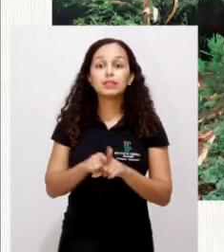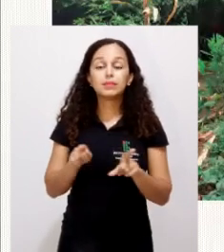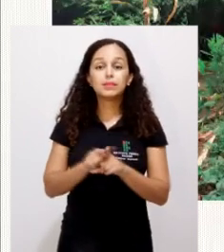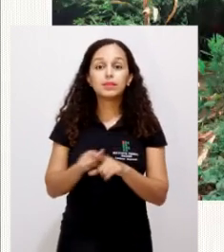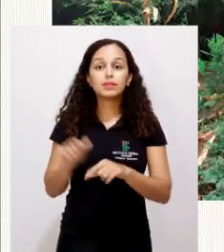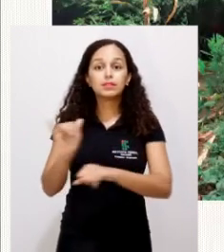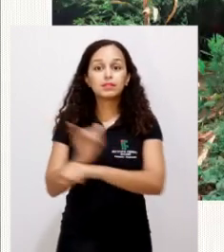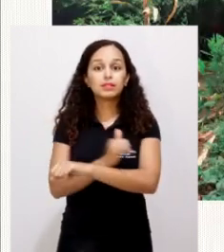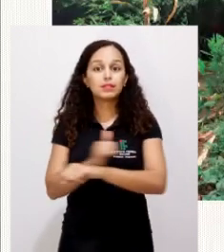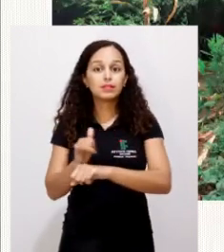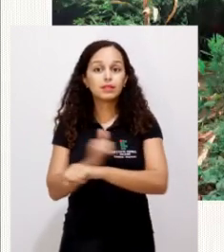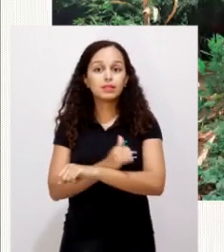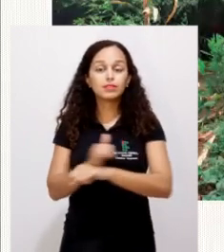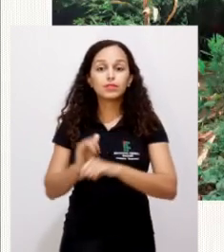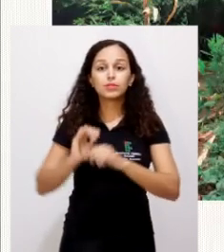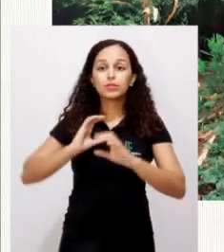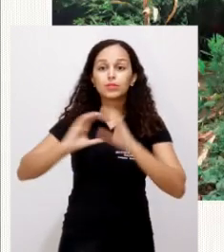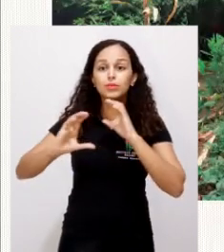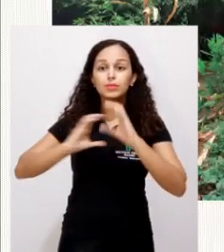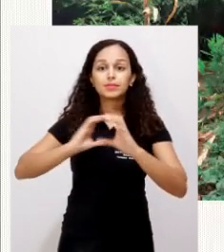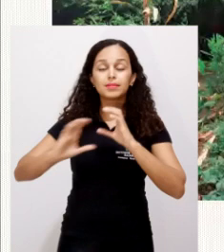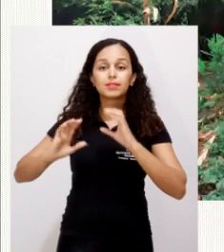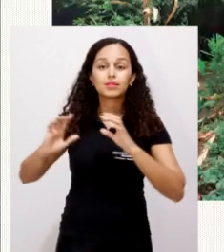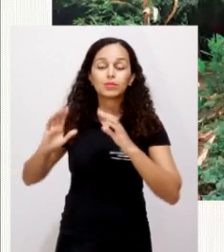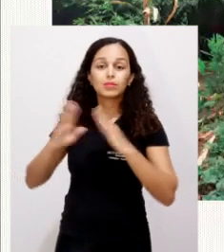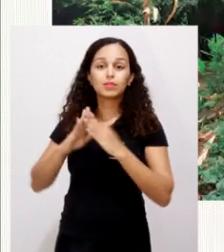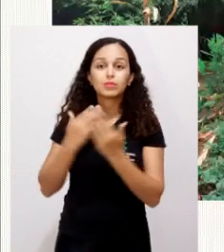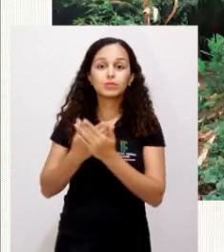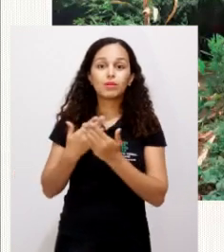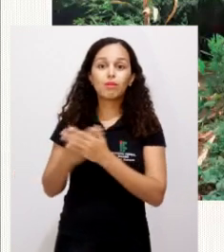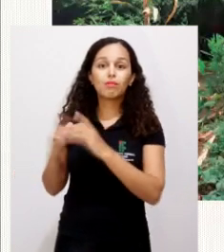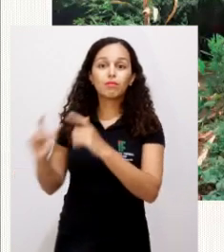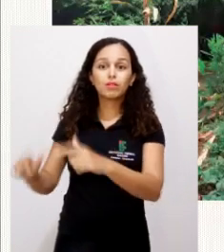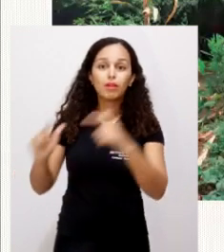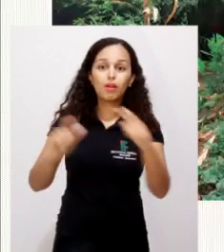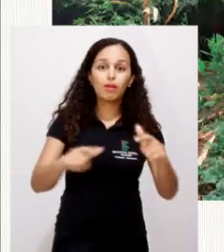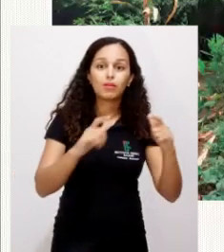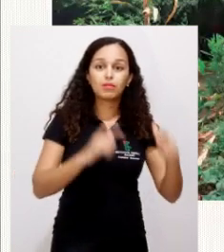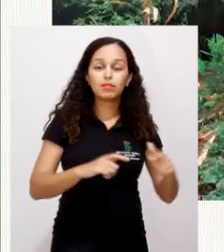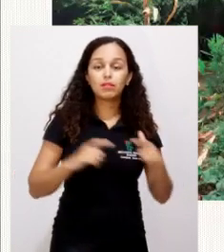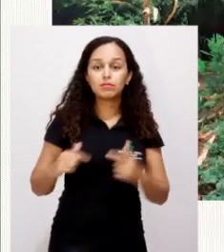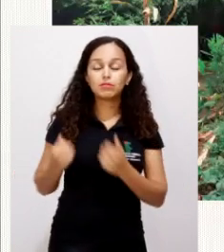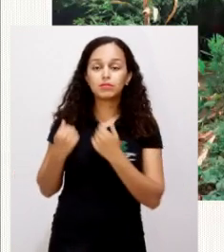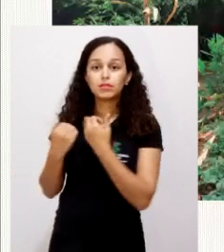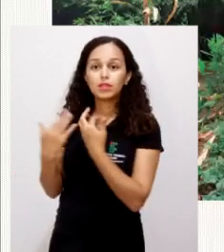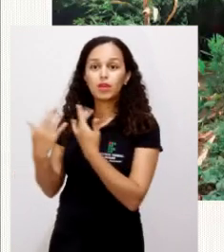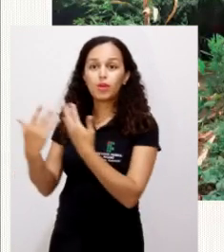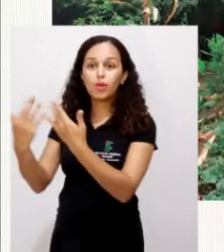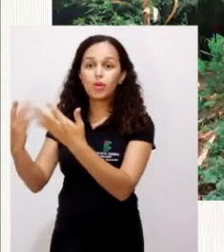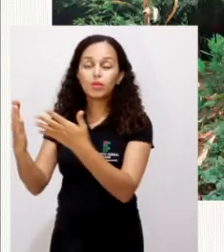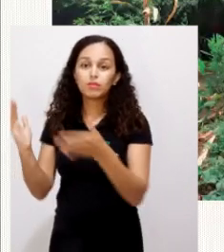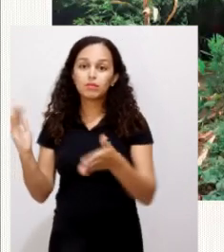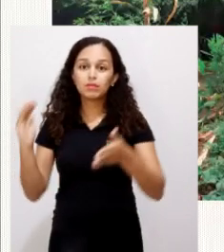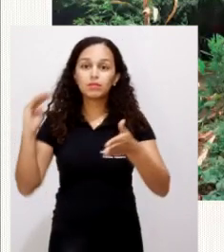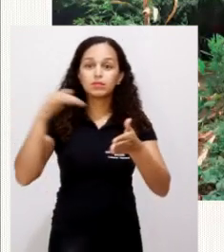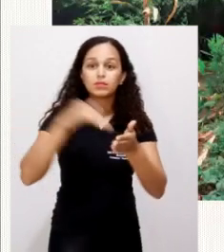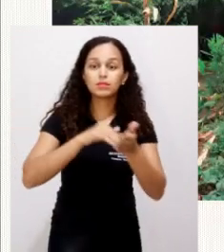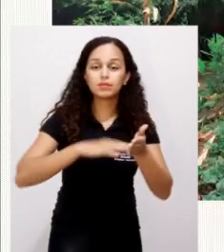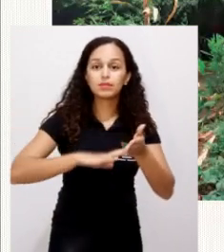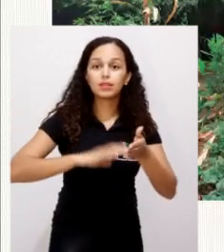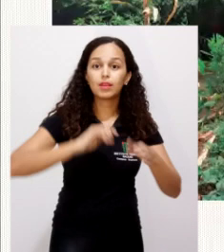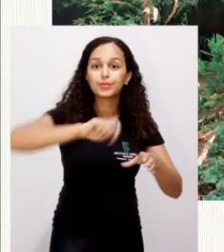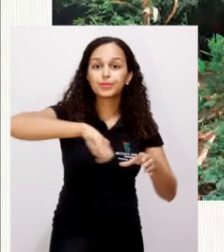estratégias de comunicação em todos os espaços da escola, desde a horta até o prato, favorecendo o